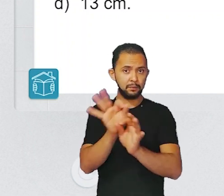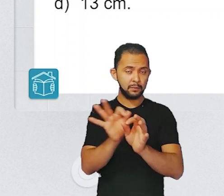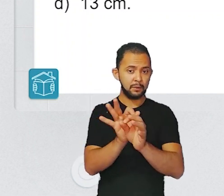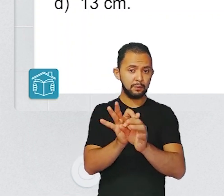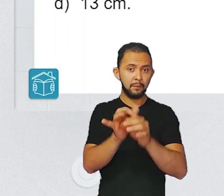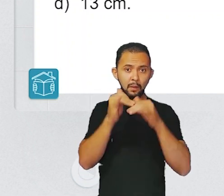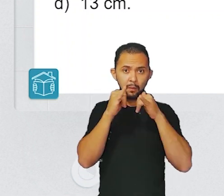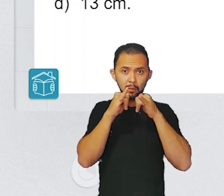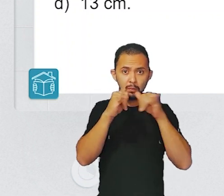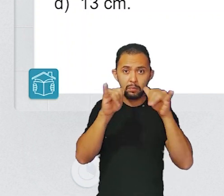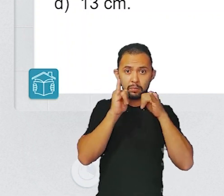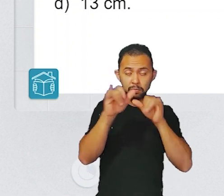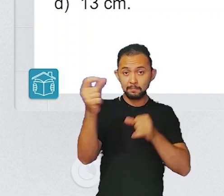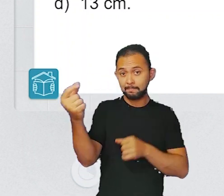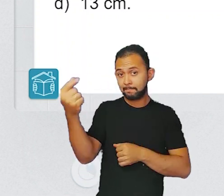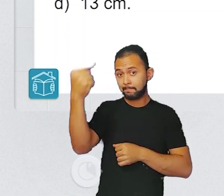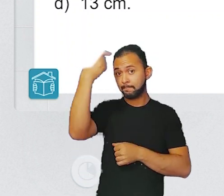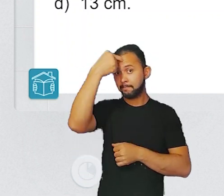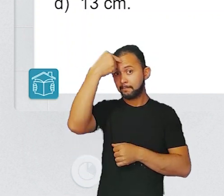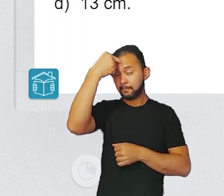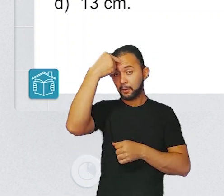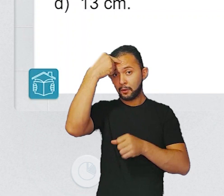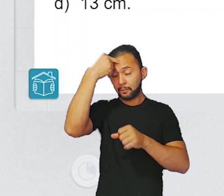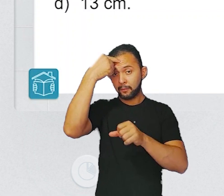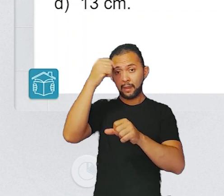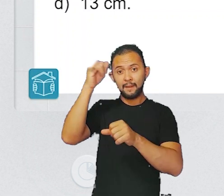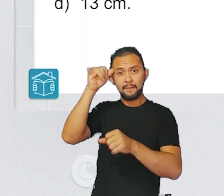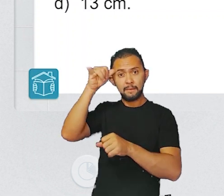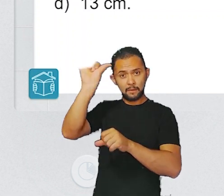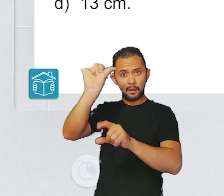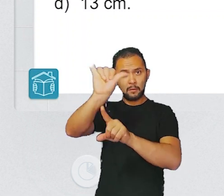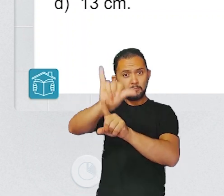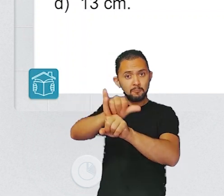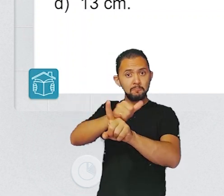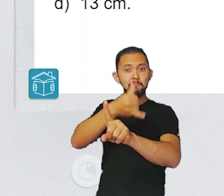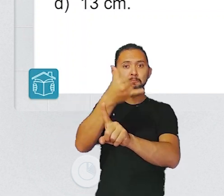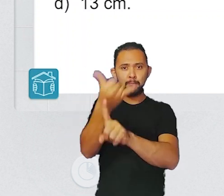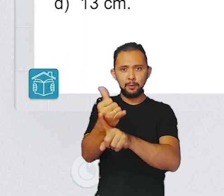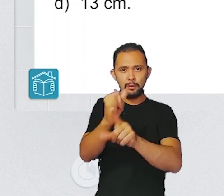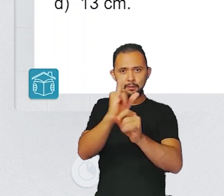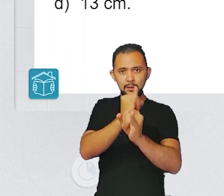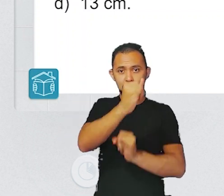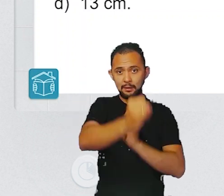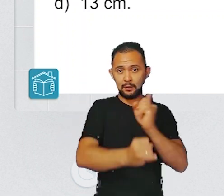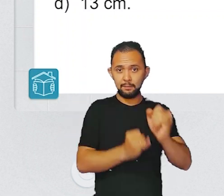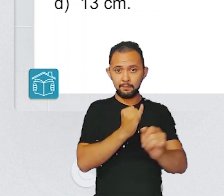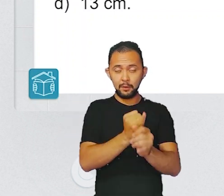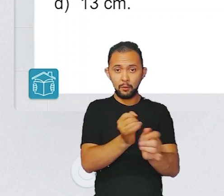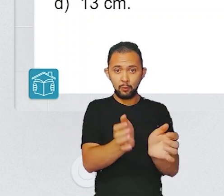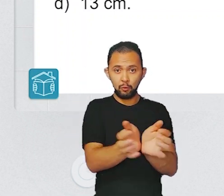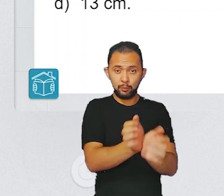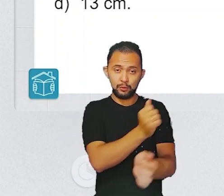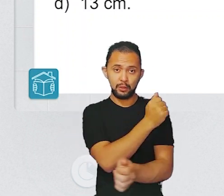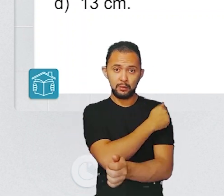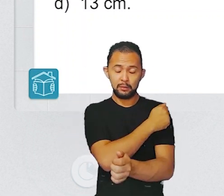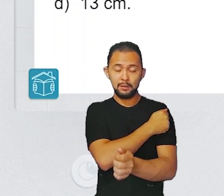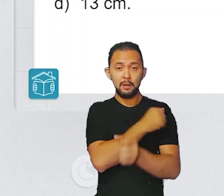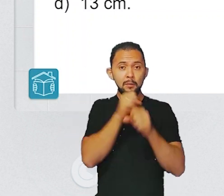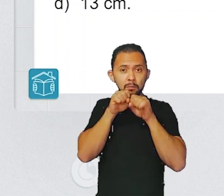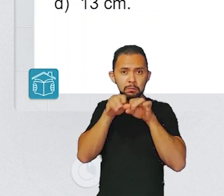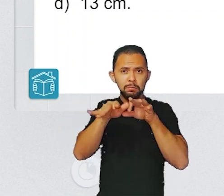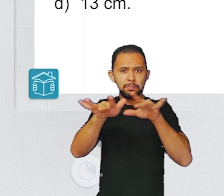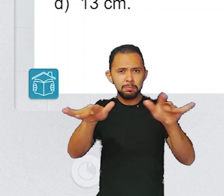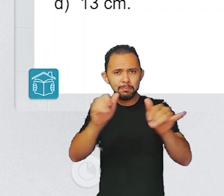de conscientização contra o cyberbullying, um grupo de alunos resolve divulgar nas redes os males dessa